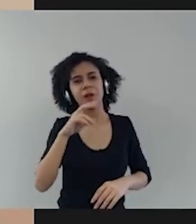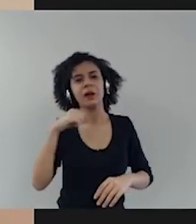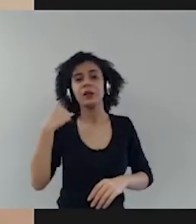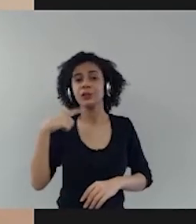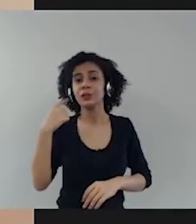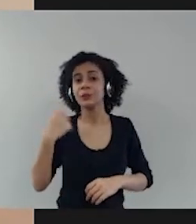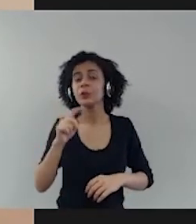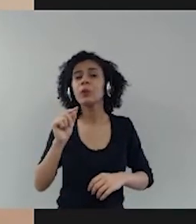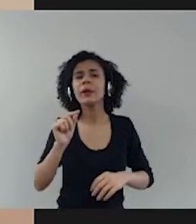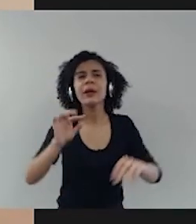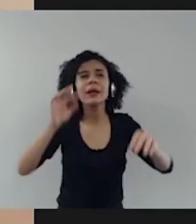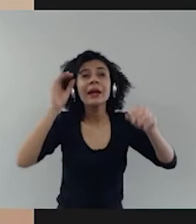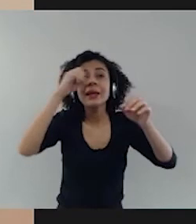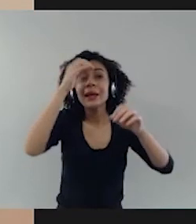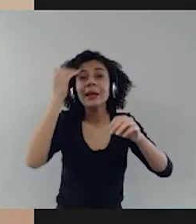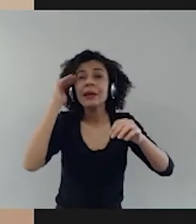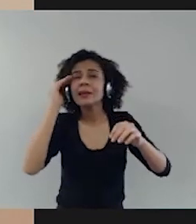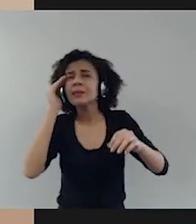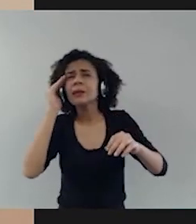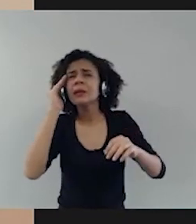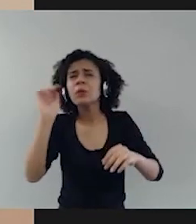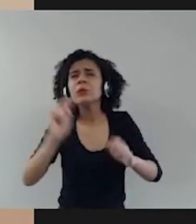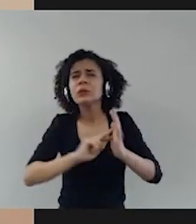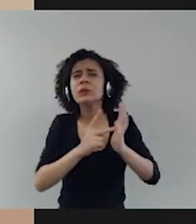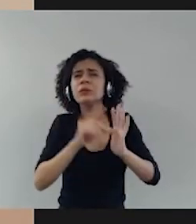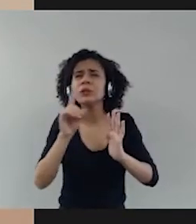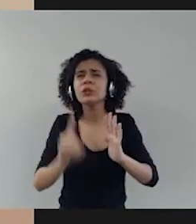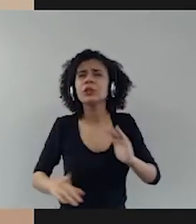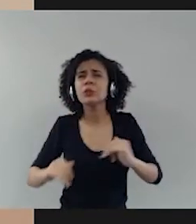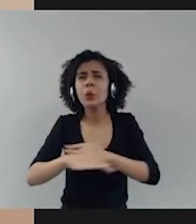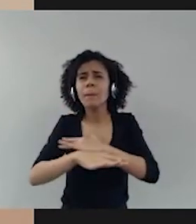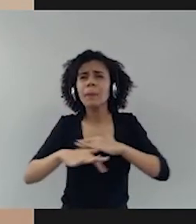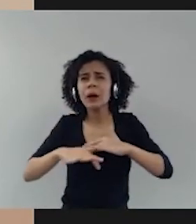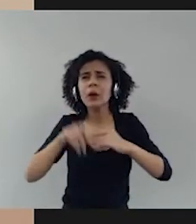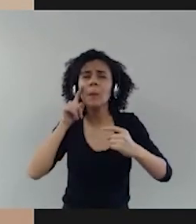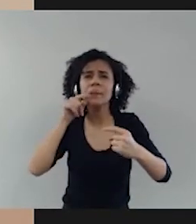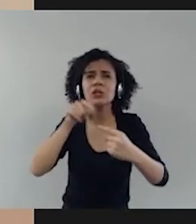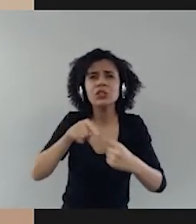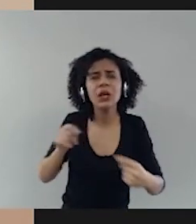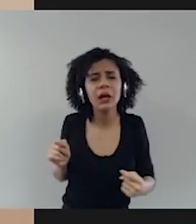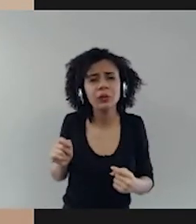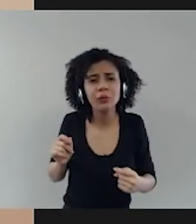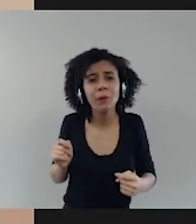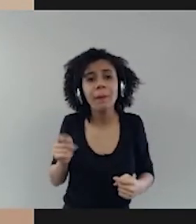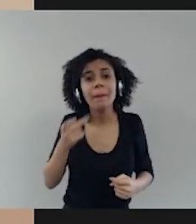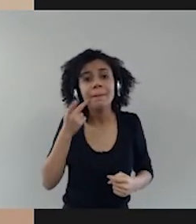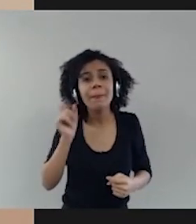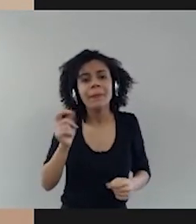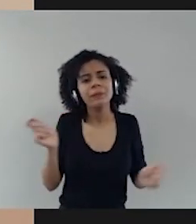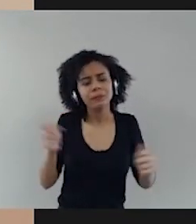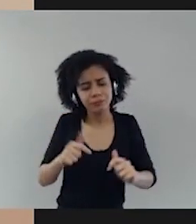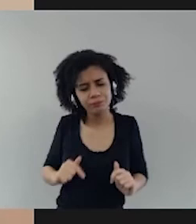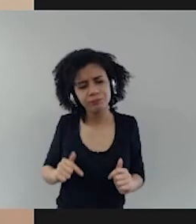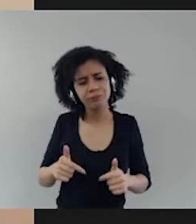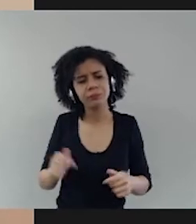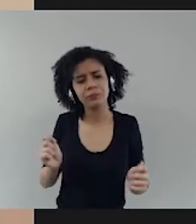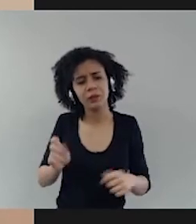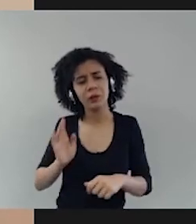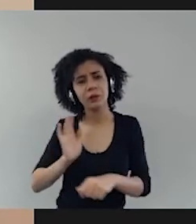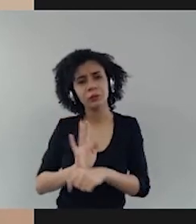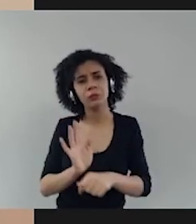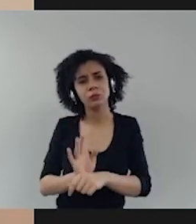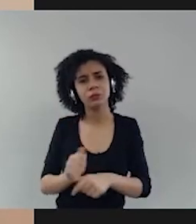se intere do que é o direito urbanístico, seu regime jurídico, seu objeto, para que possa atuar e possa ajudar a